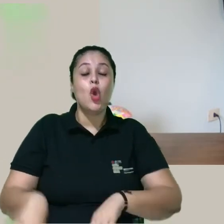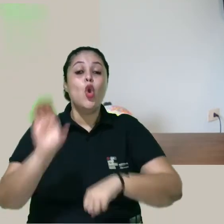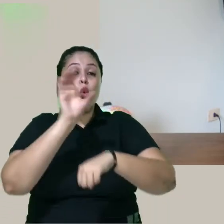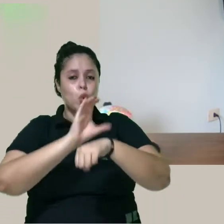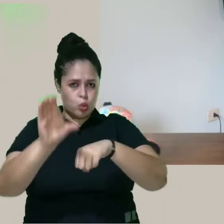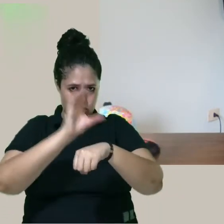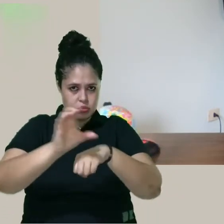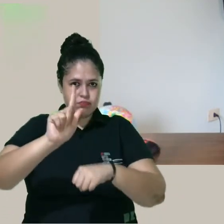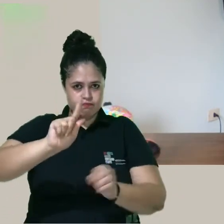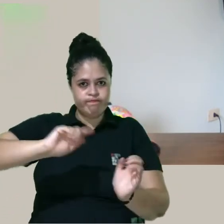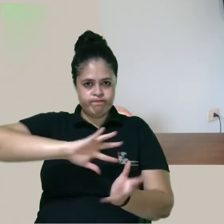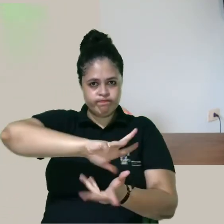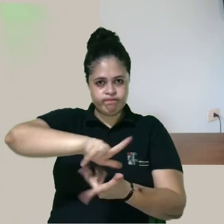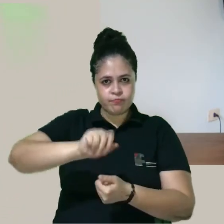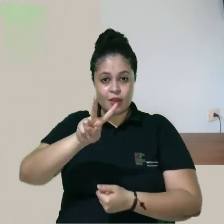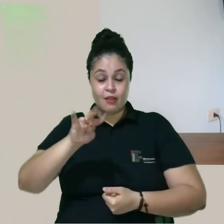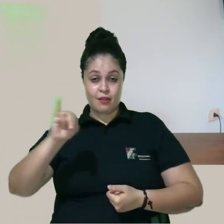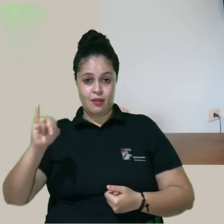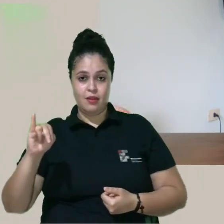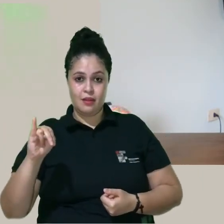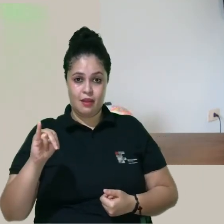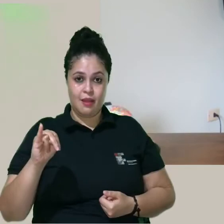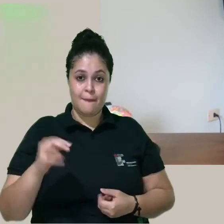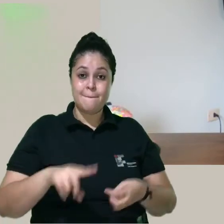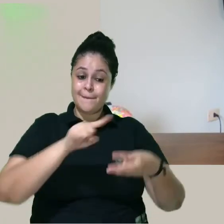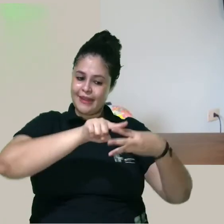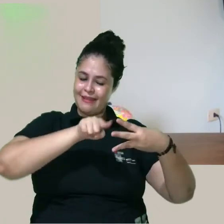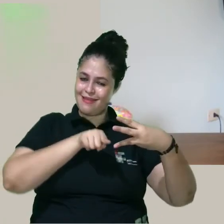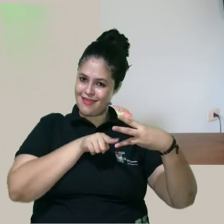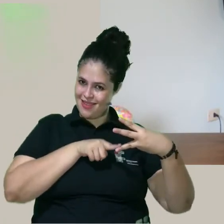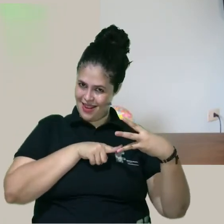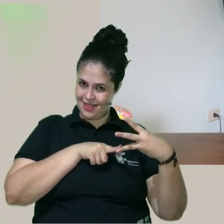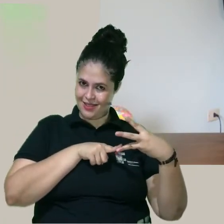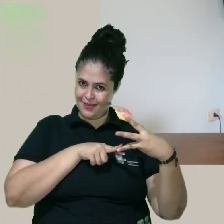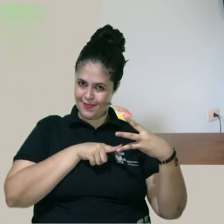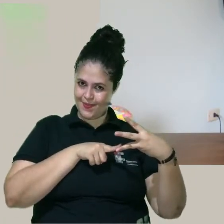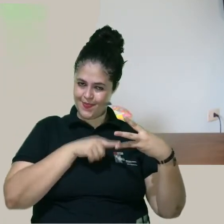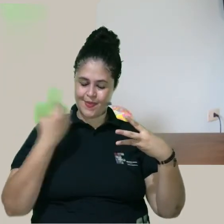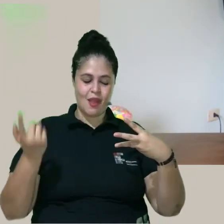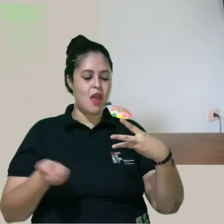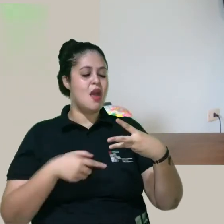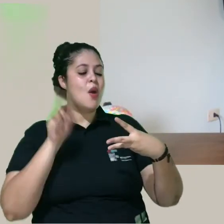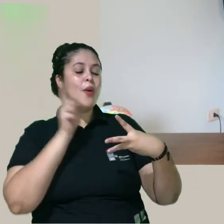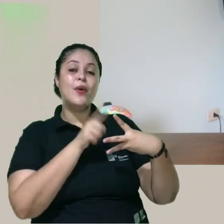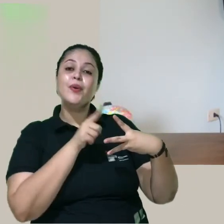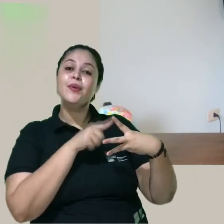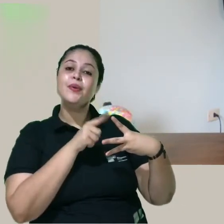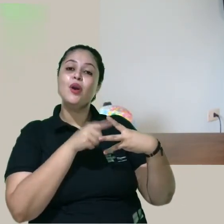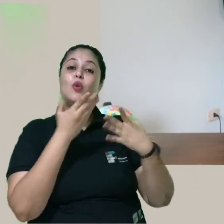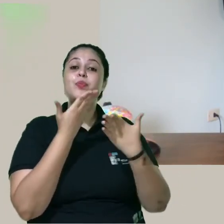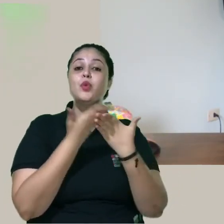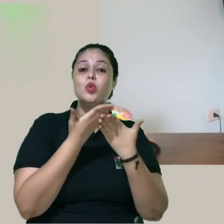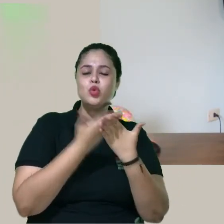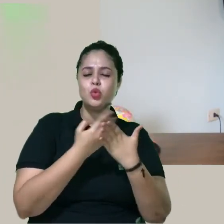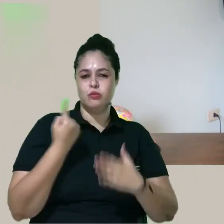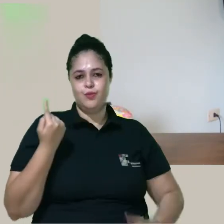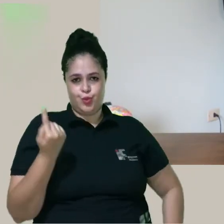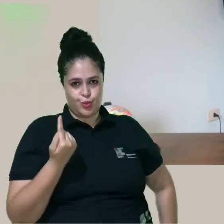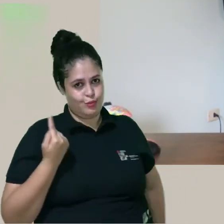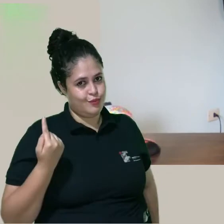ele vai conter basicamente 3 movimentos. Um primeiro movimento é o